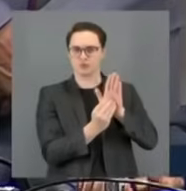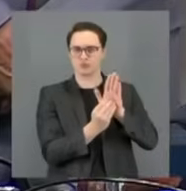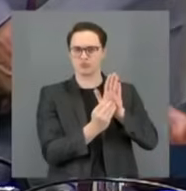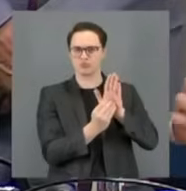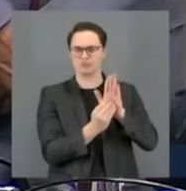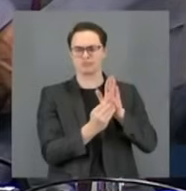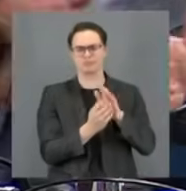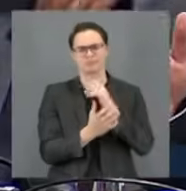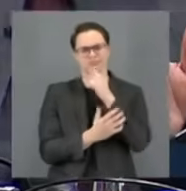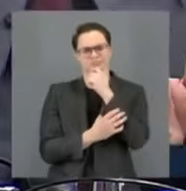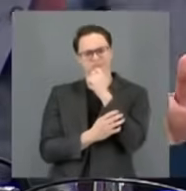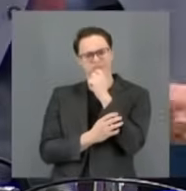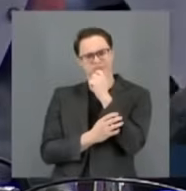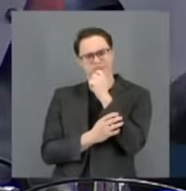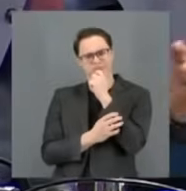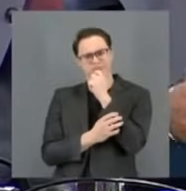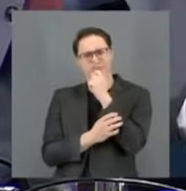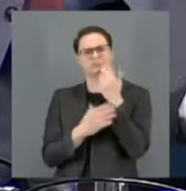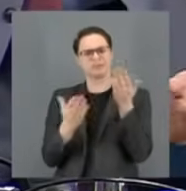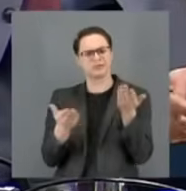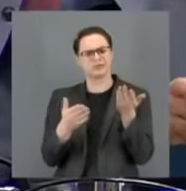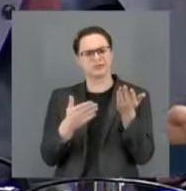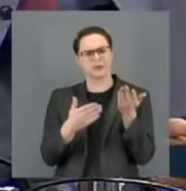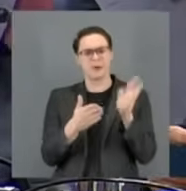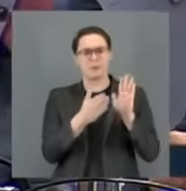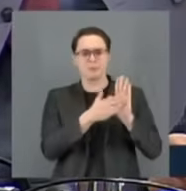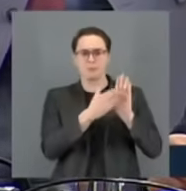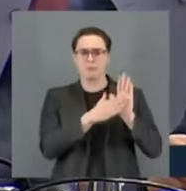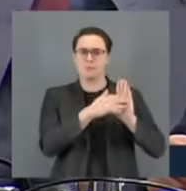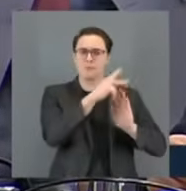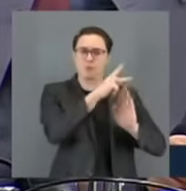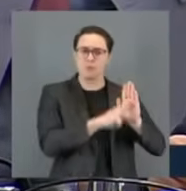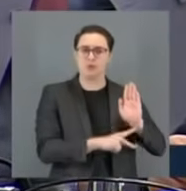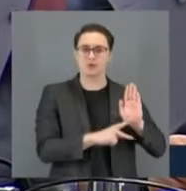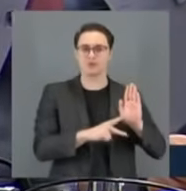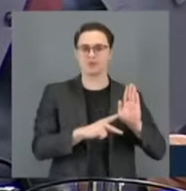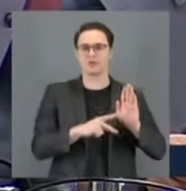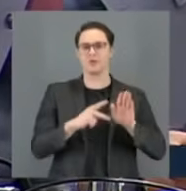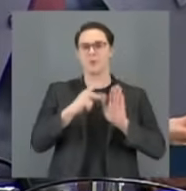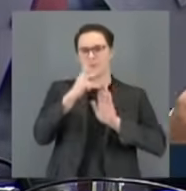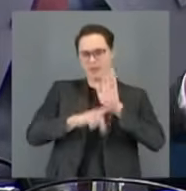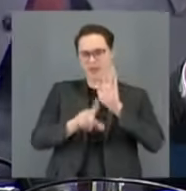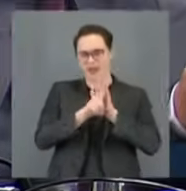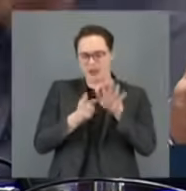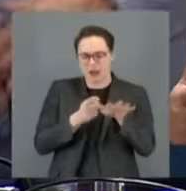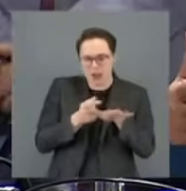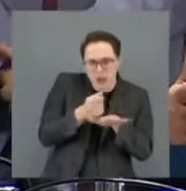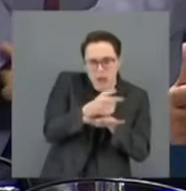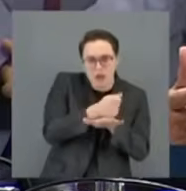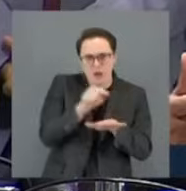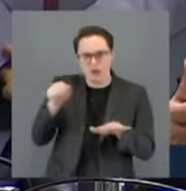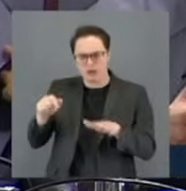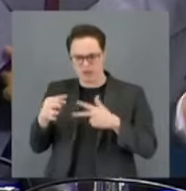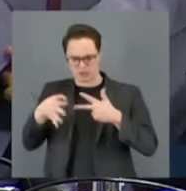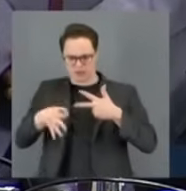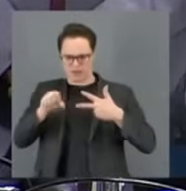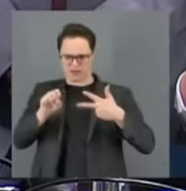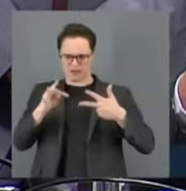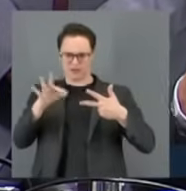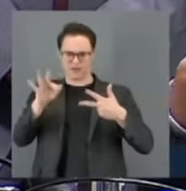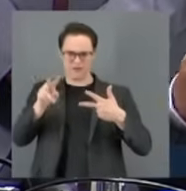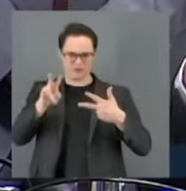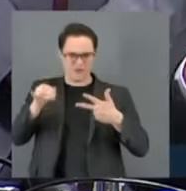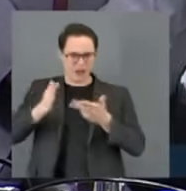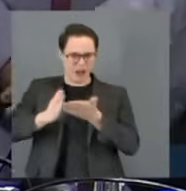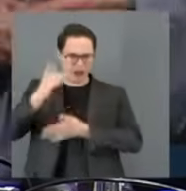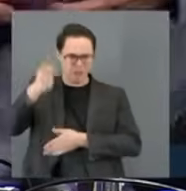Então, dessa forma, o projeto, ou partes do projeto do PL das fake news, seria aprovado pelo Supremo, numa